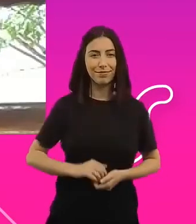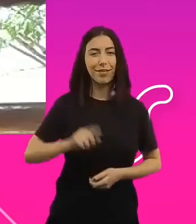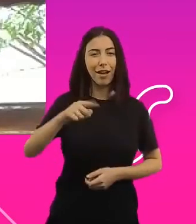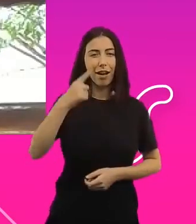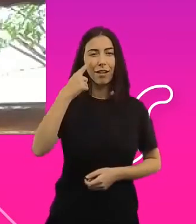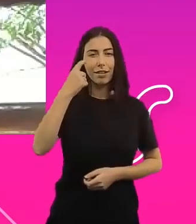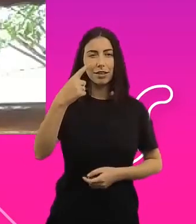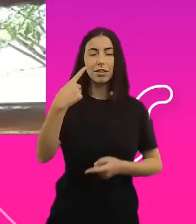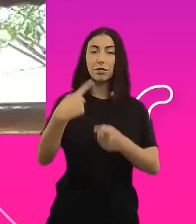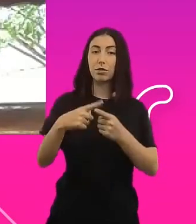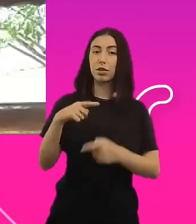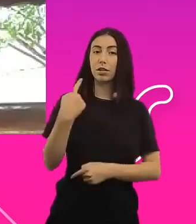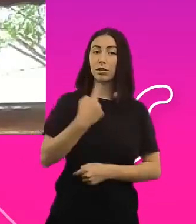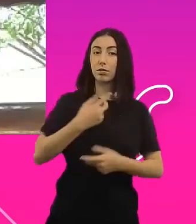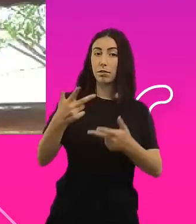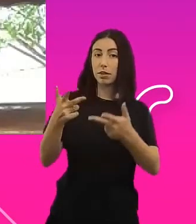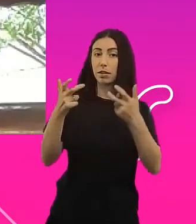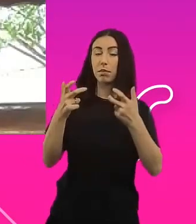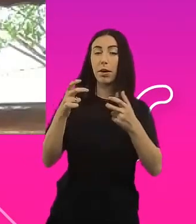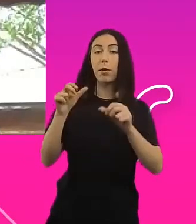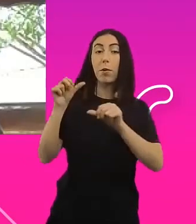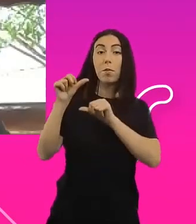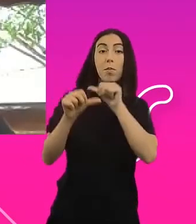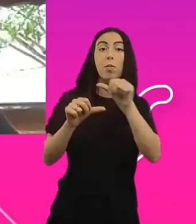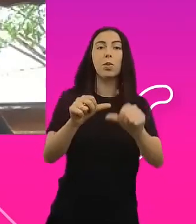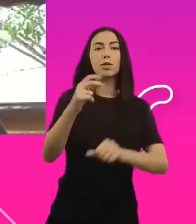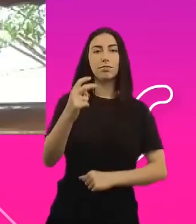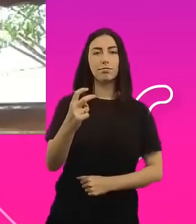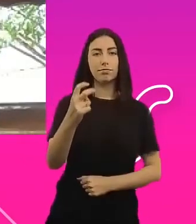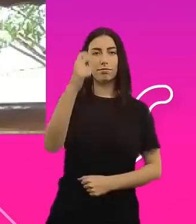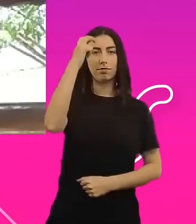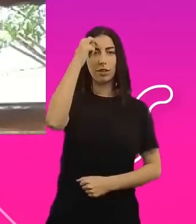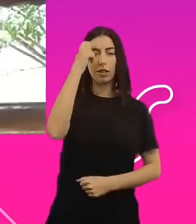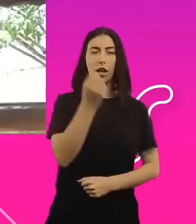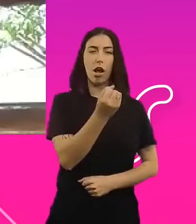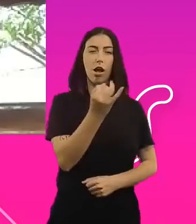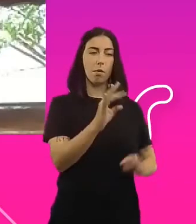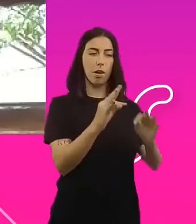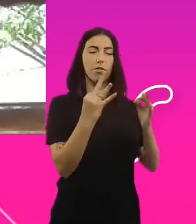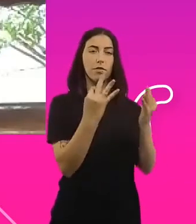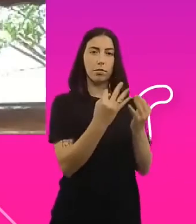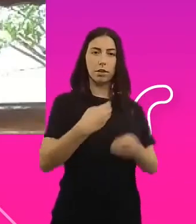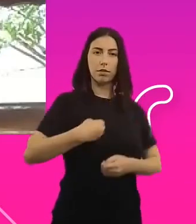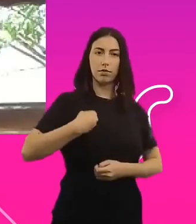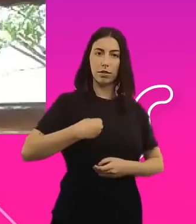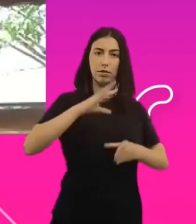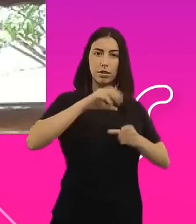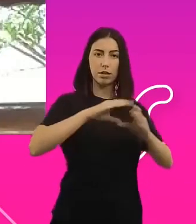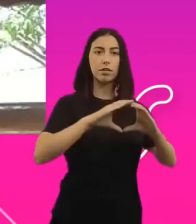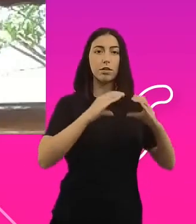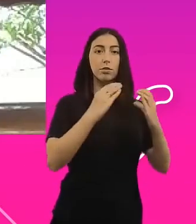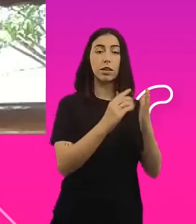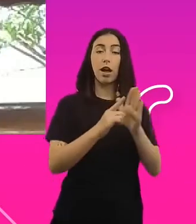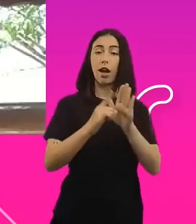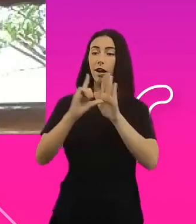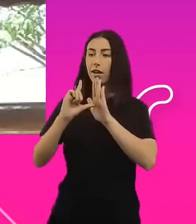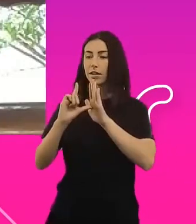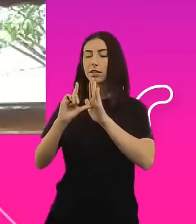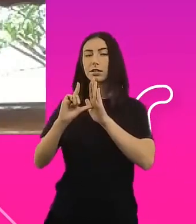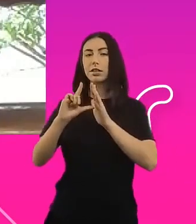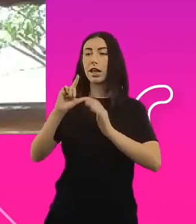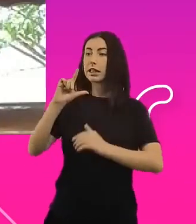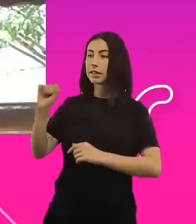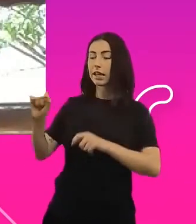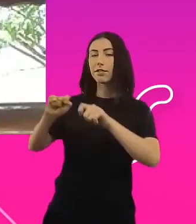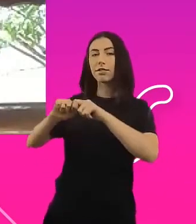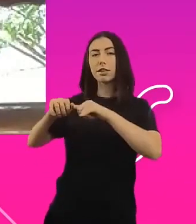também uma mudança de cultura. Então, as próprias famílias que vivem nessas comunidades, elas antes saíam para fazer compra, né, nos